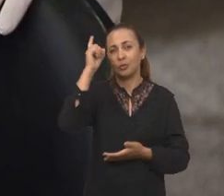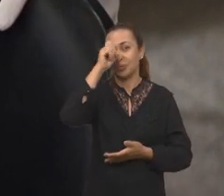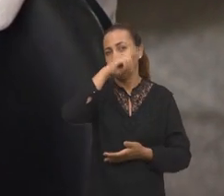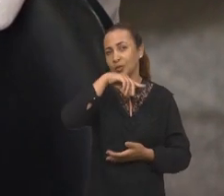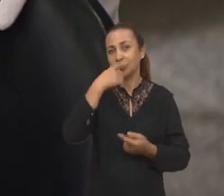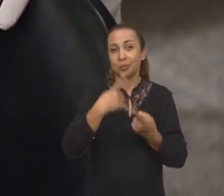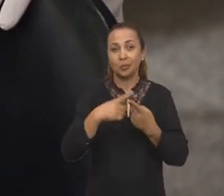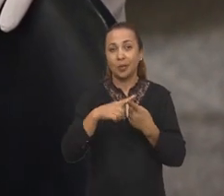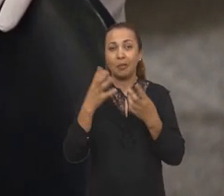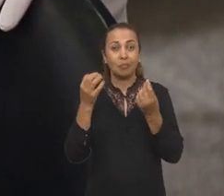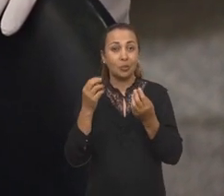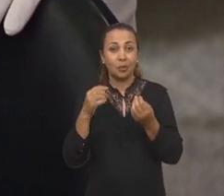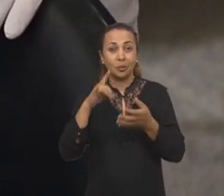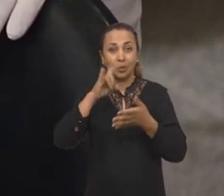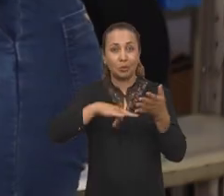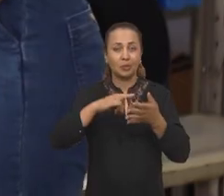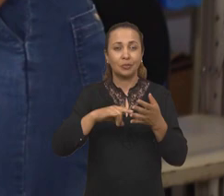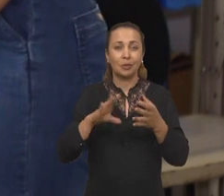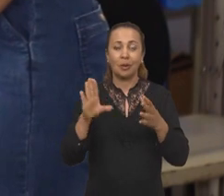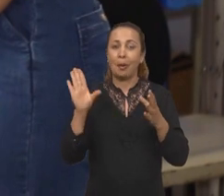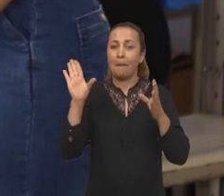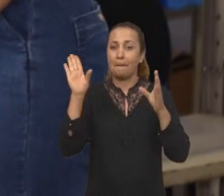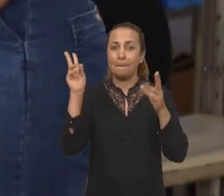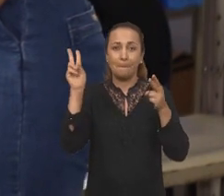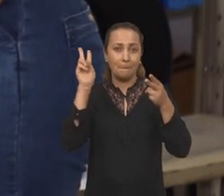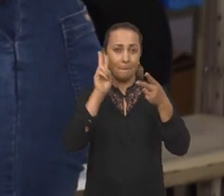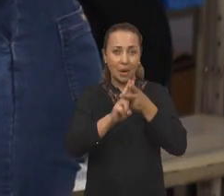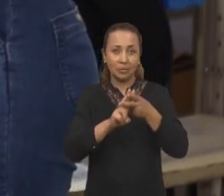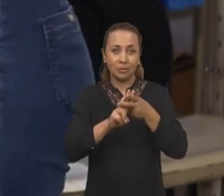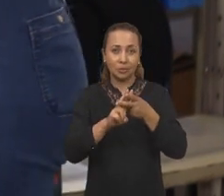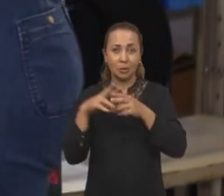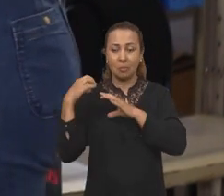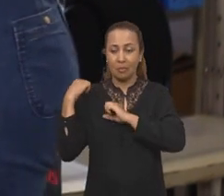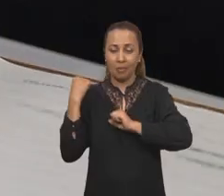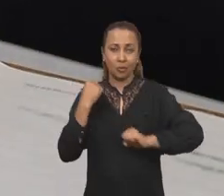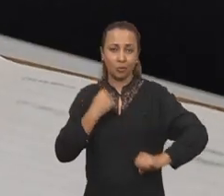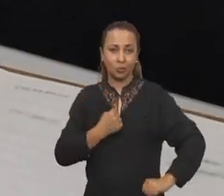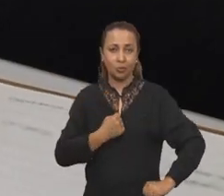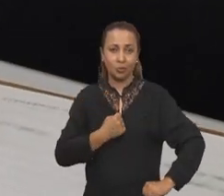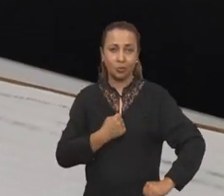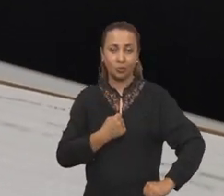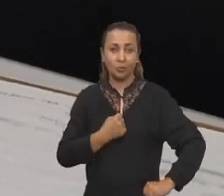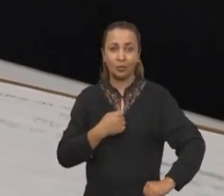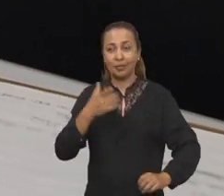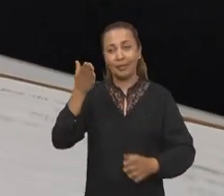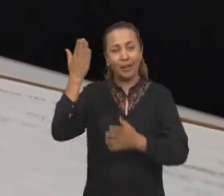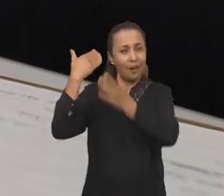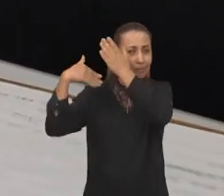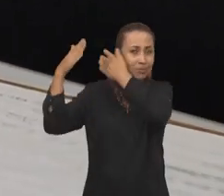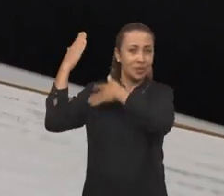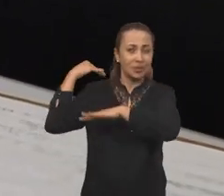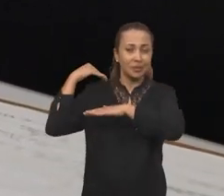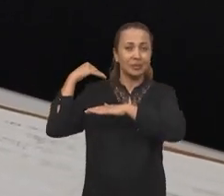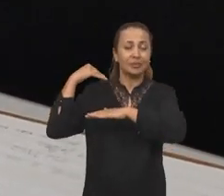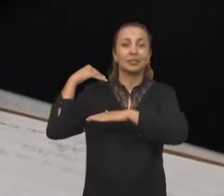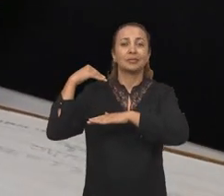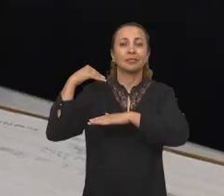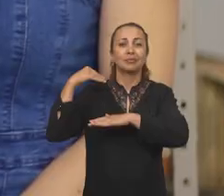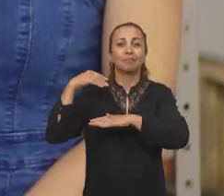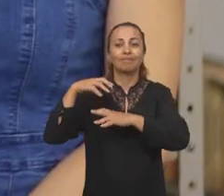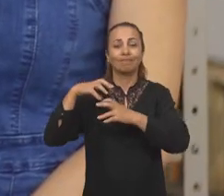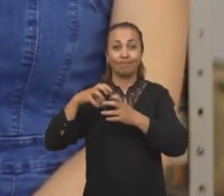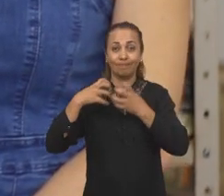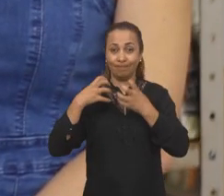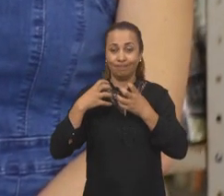muito desse materiais foram apreendidos pela pela ditadura militar na naquele ambiente na político intenso é